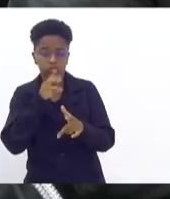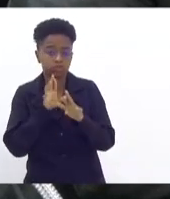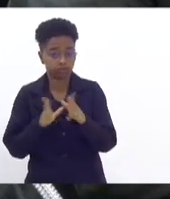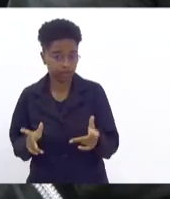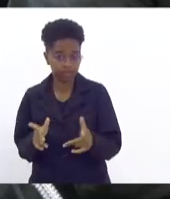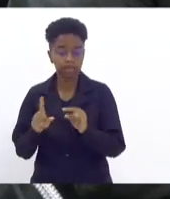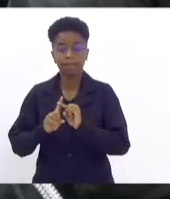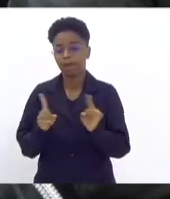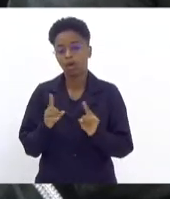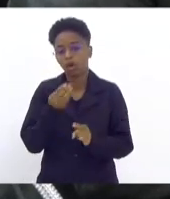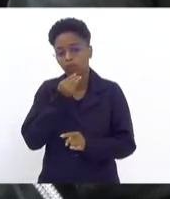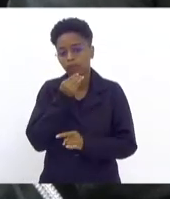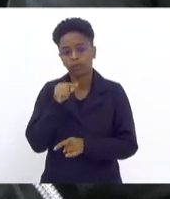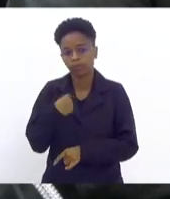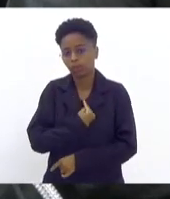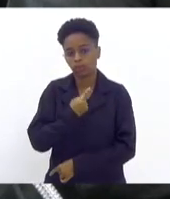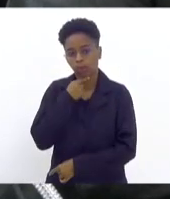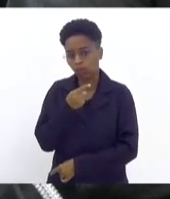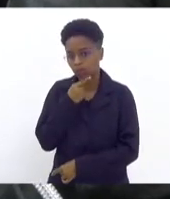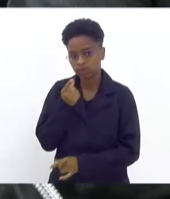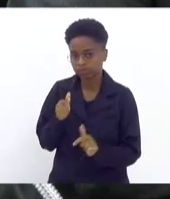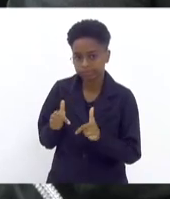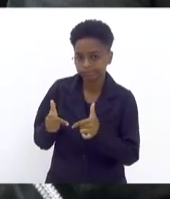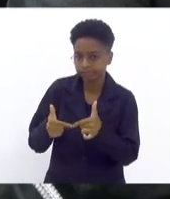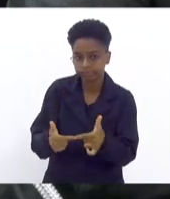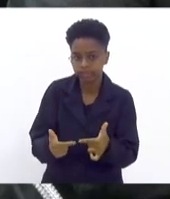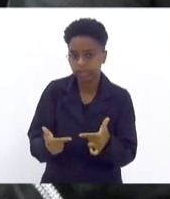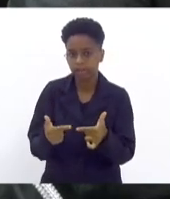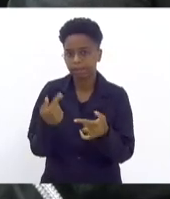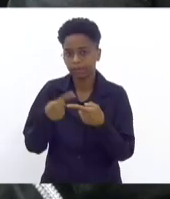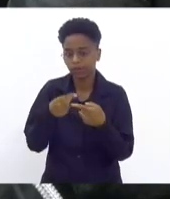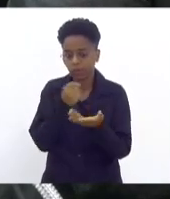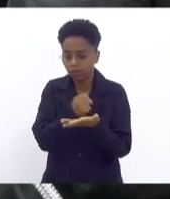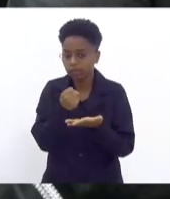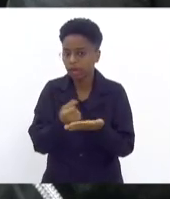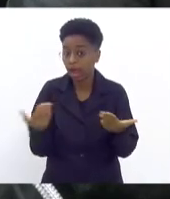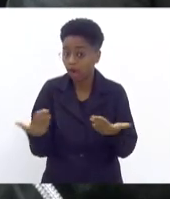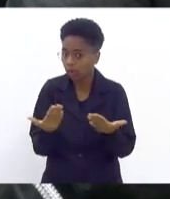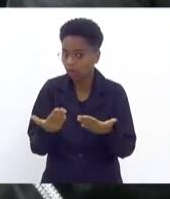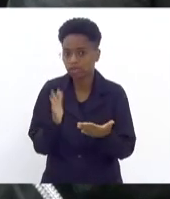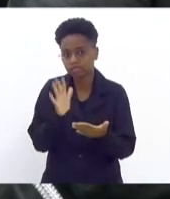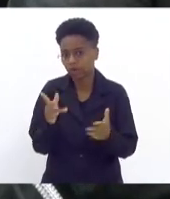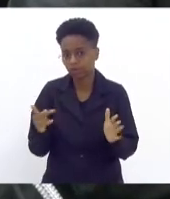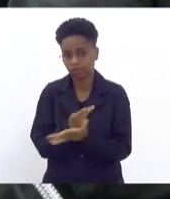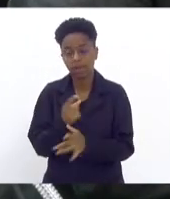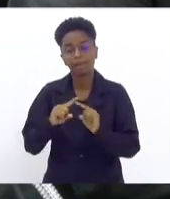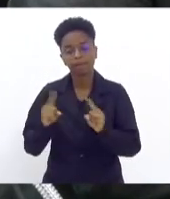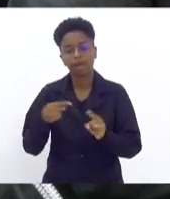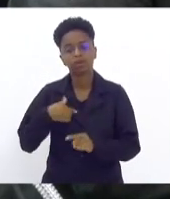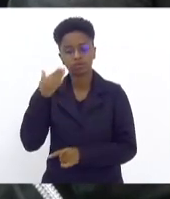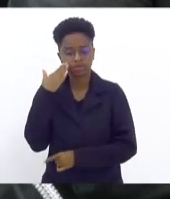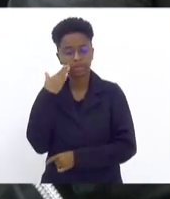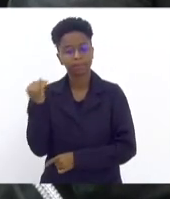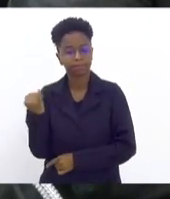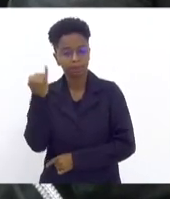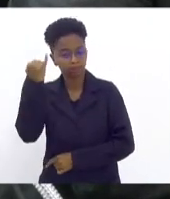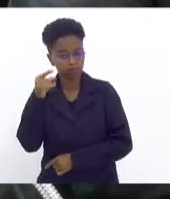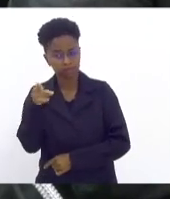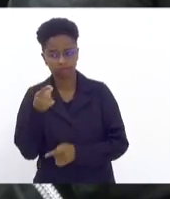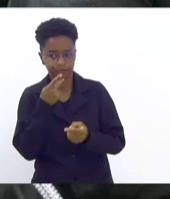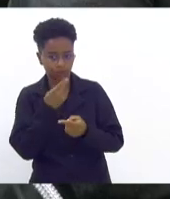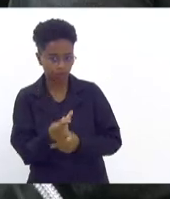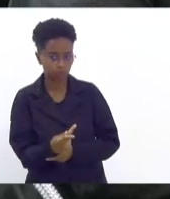não temos a capacidade de intervir numa concessão vigente, mas eu considero que é absolutamente pertinente, deputado Mink, que